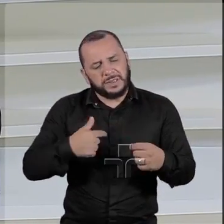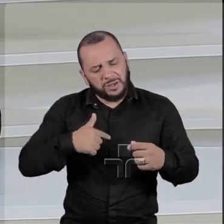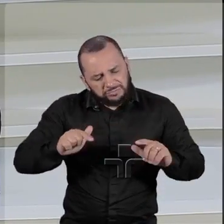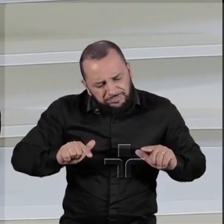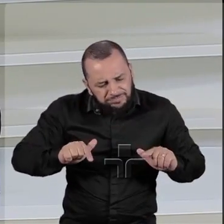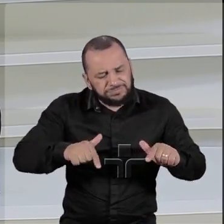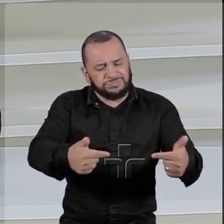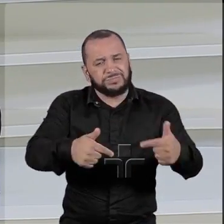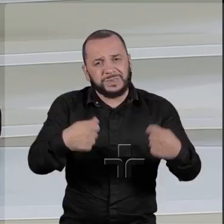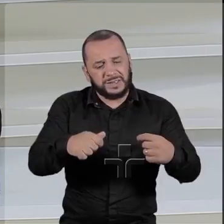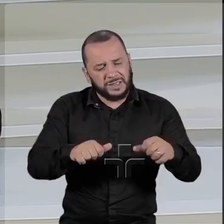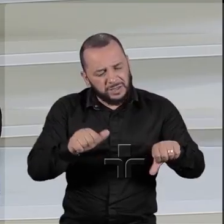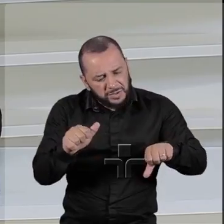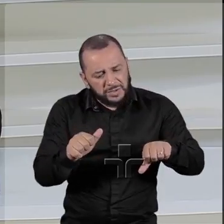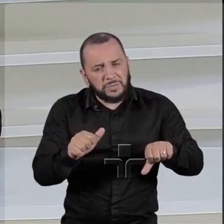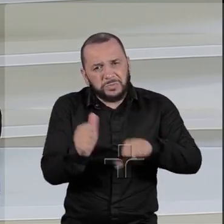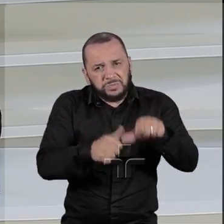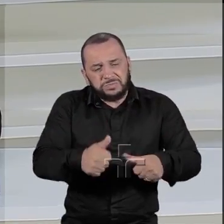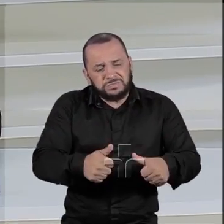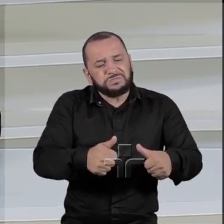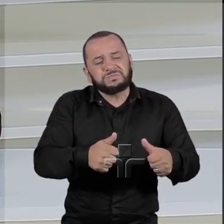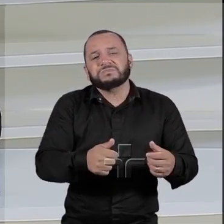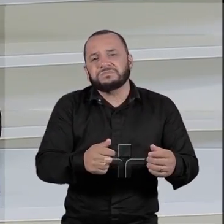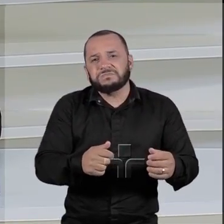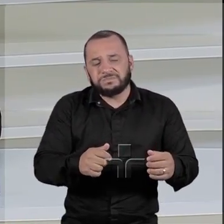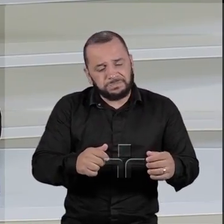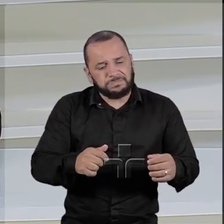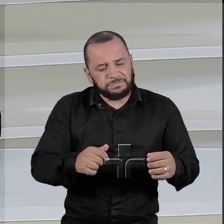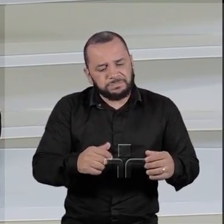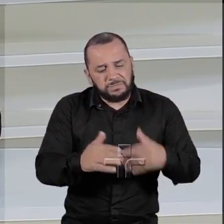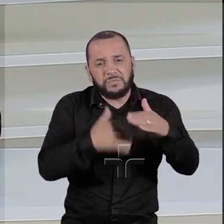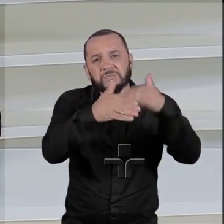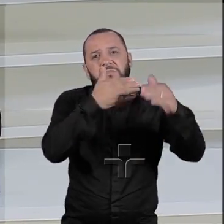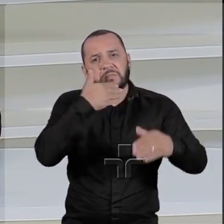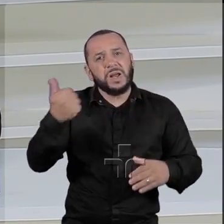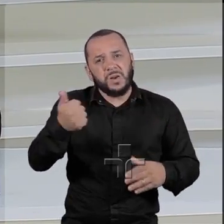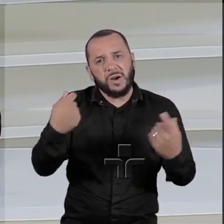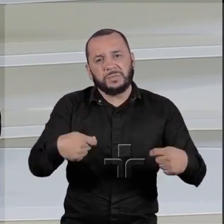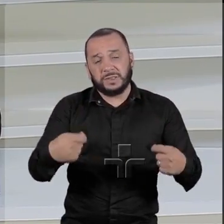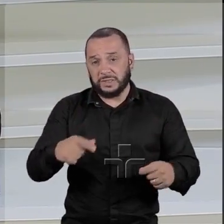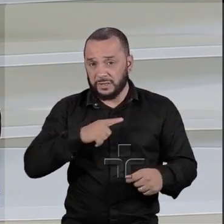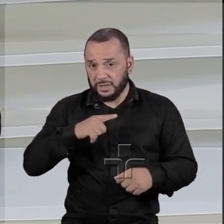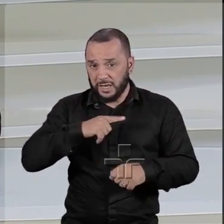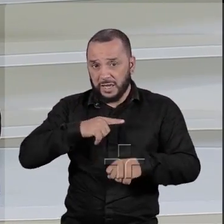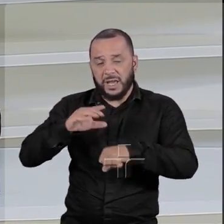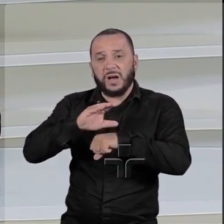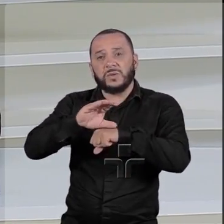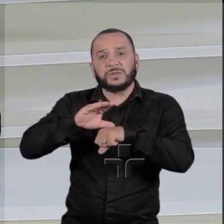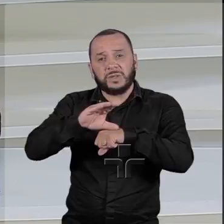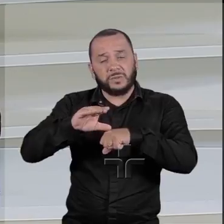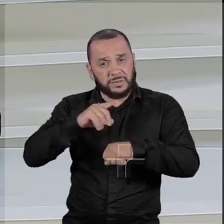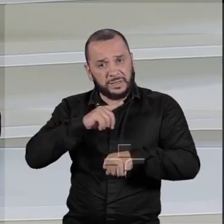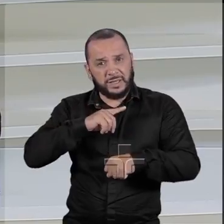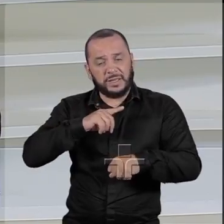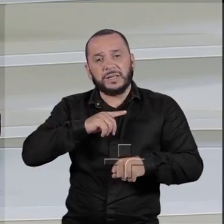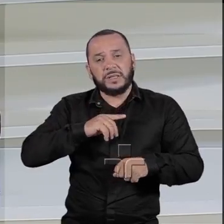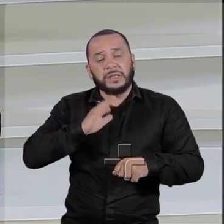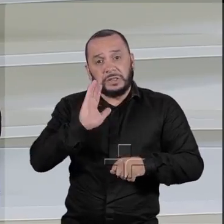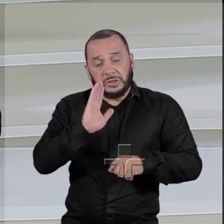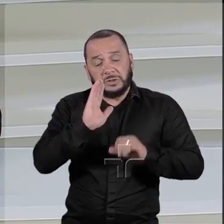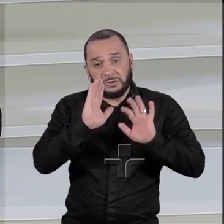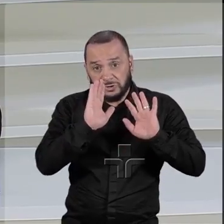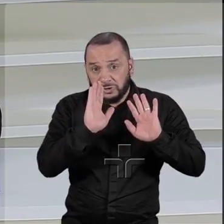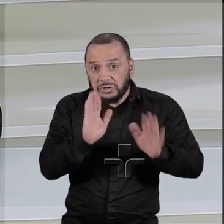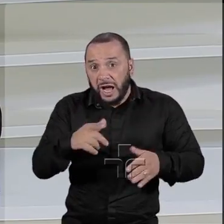que nesse texto que vazou está lá a possibilidade da constituição de alíquota suplementar para os servidores públicos,